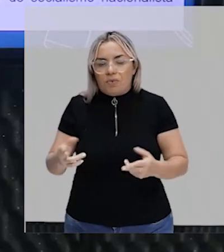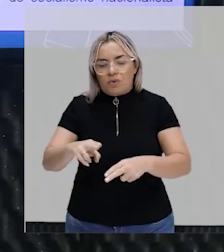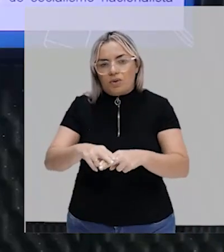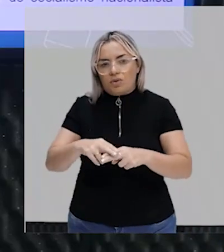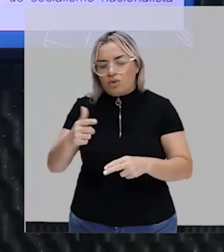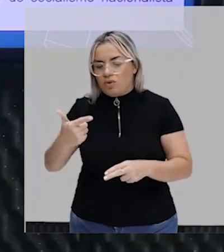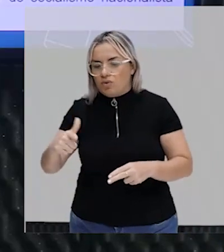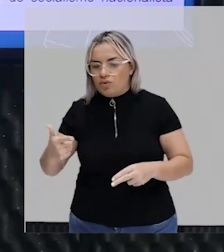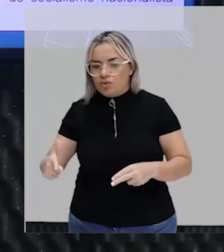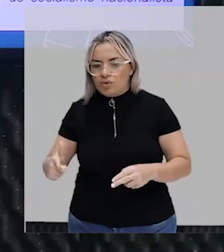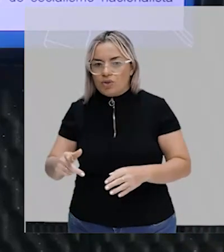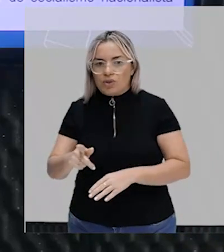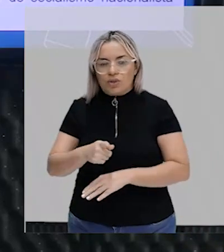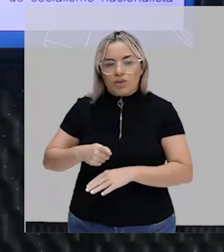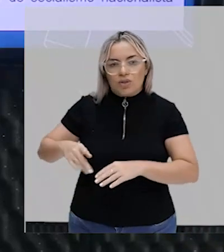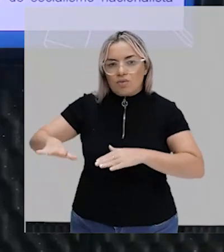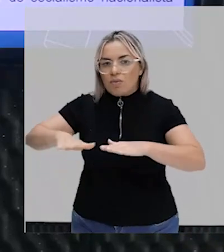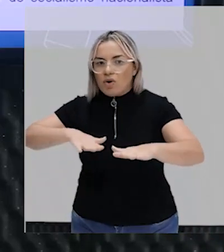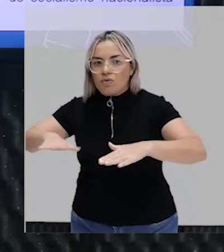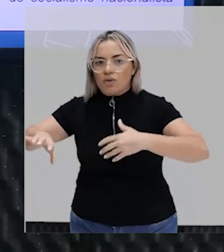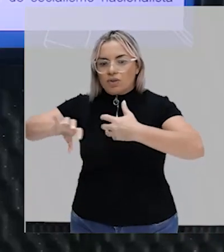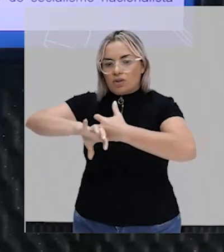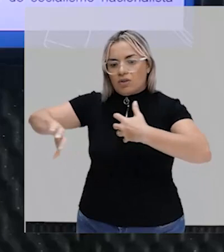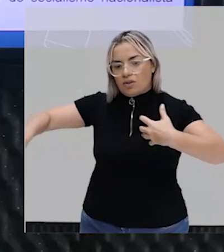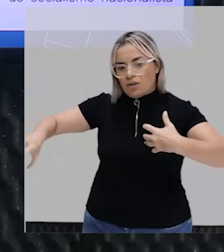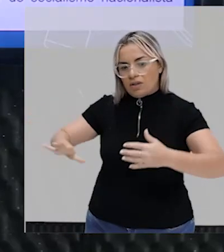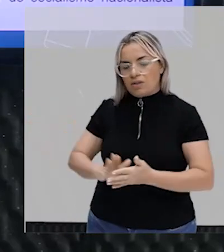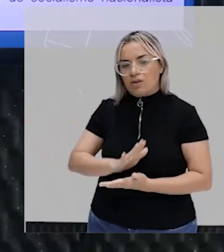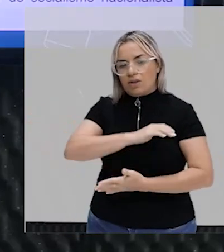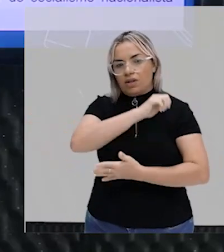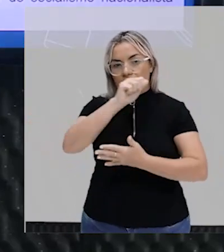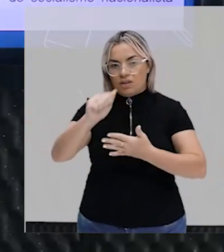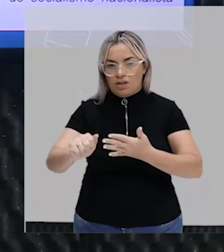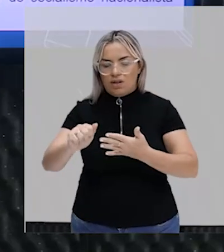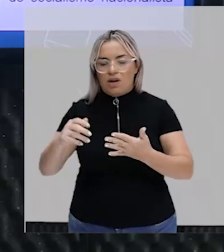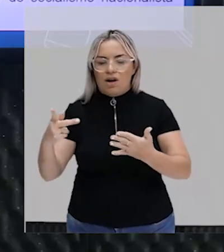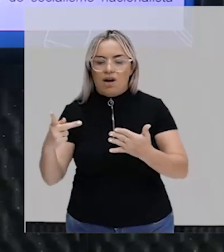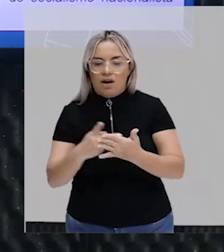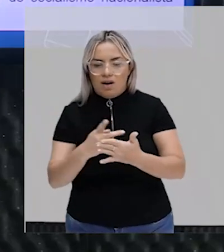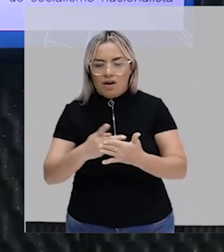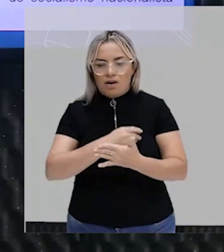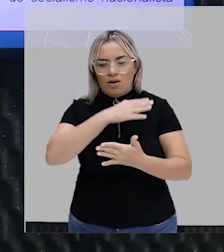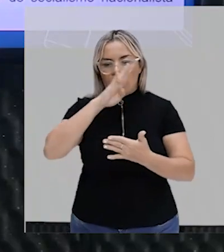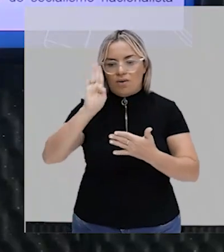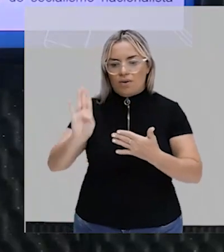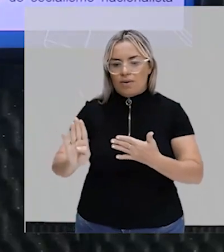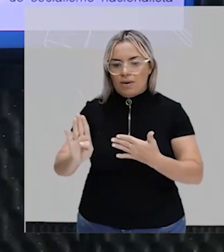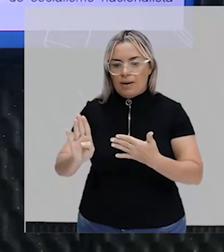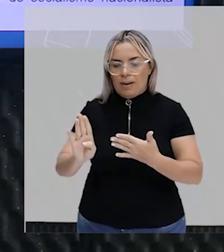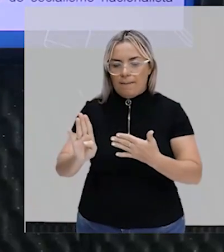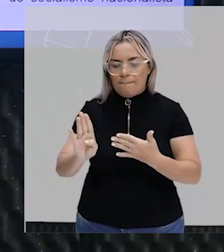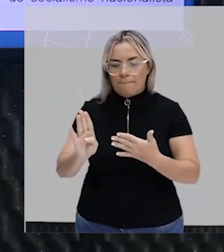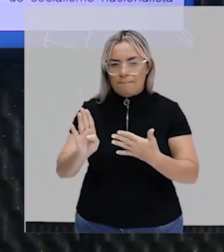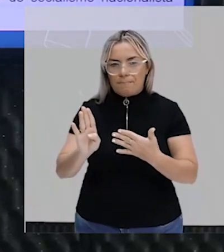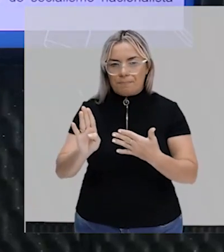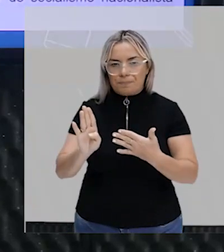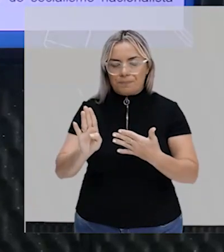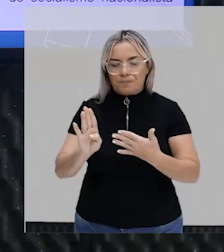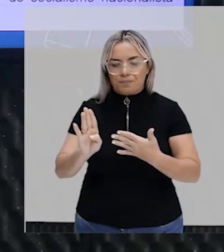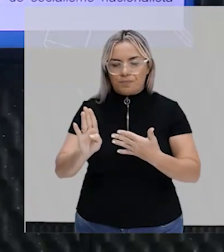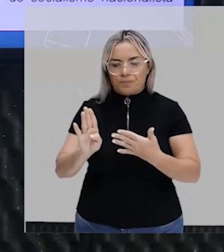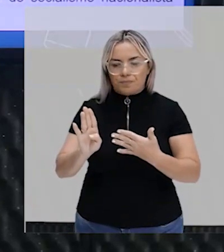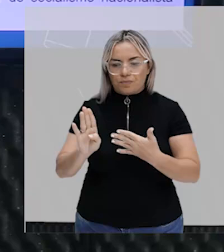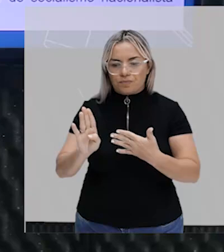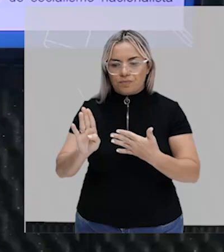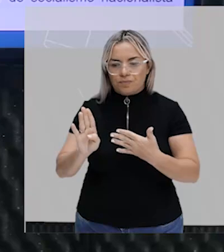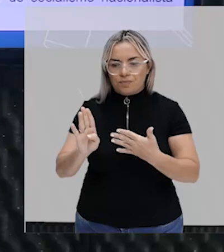esta separação. Então sabemos que a letra A está errada. Letra B. Sobre essa região, podemos afirmar que ela possui um status